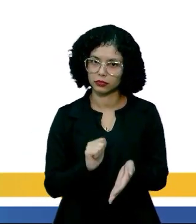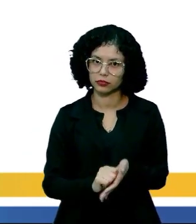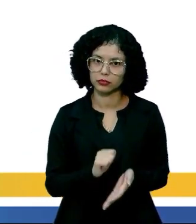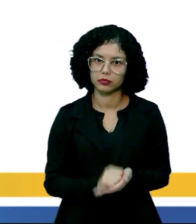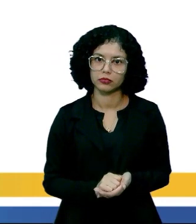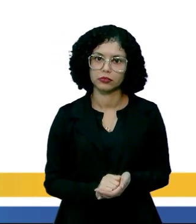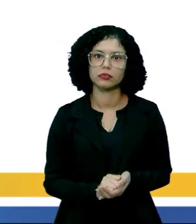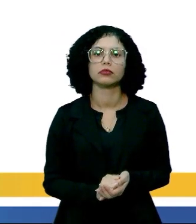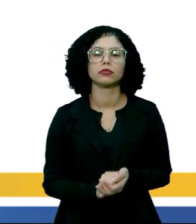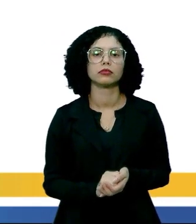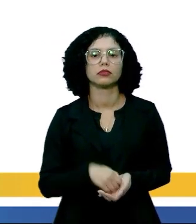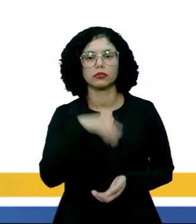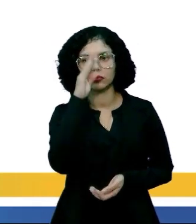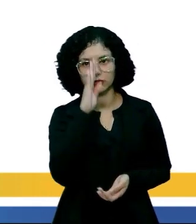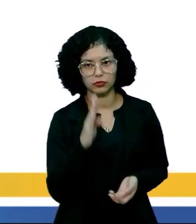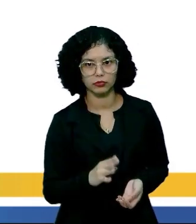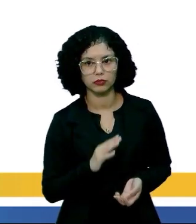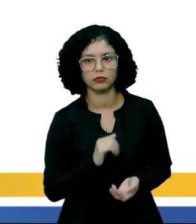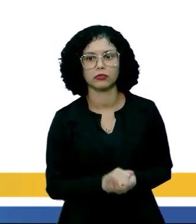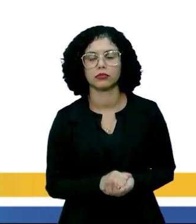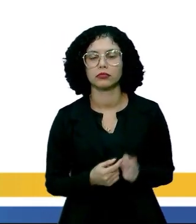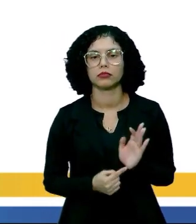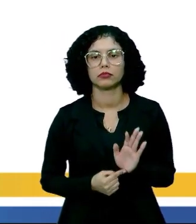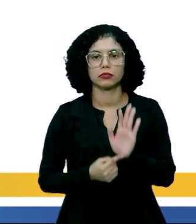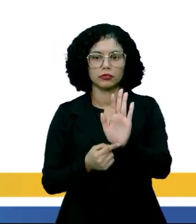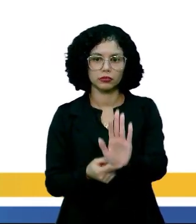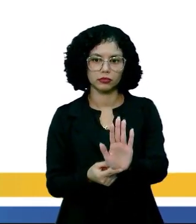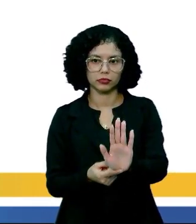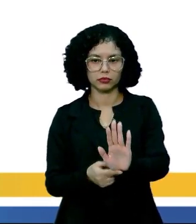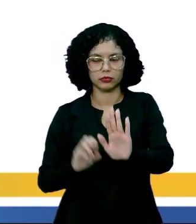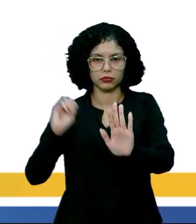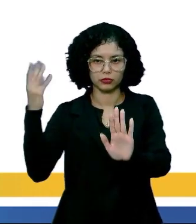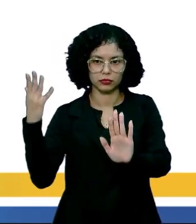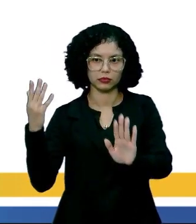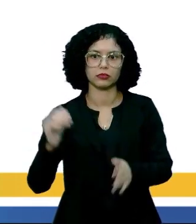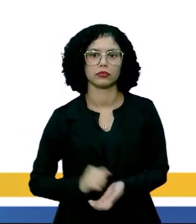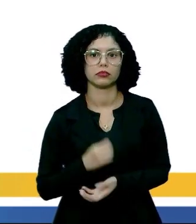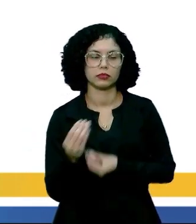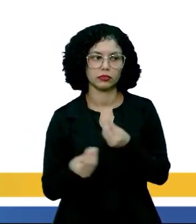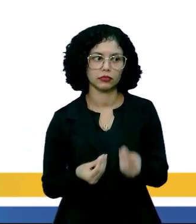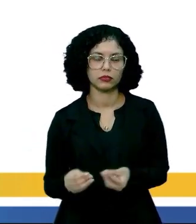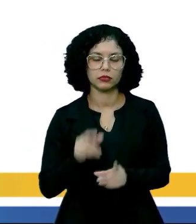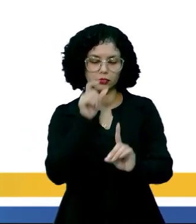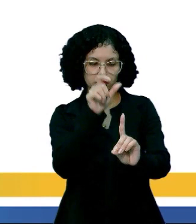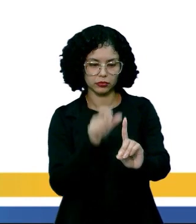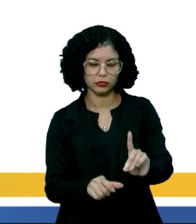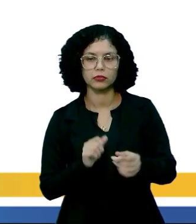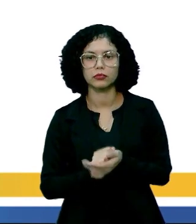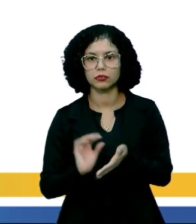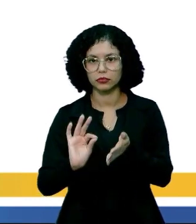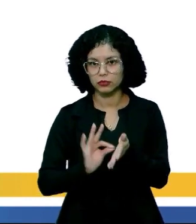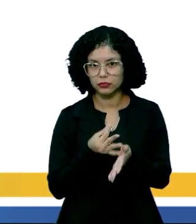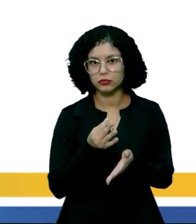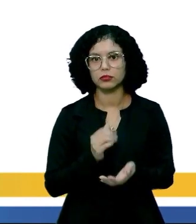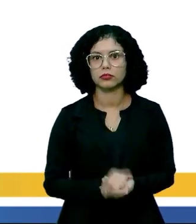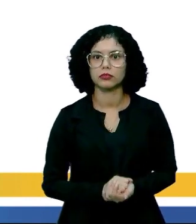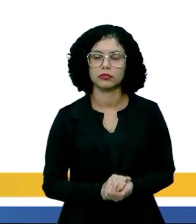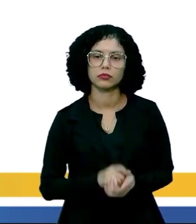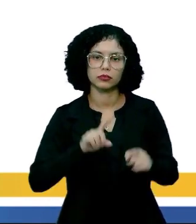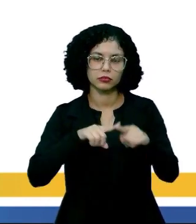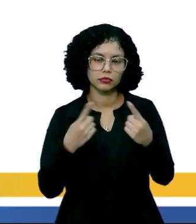elaborada pelo Senado brasileiro, né, e apresentada a ela, que na ocasião estava como regente. Ela assina a Lei